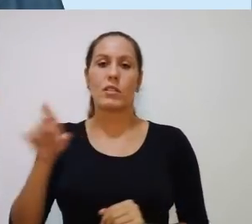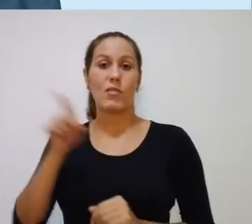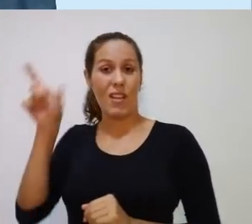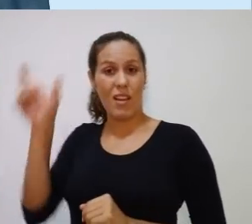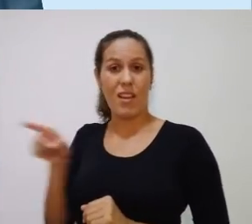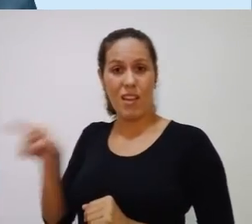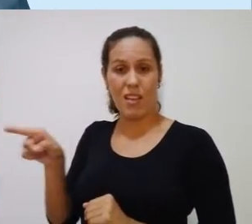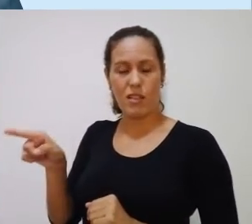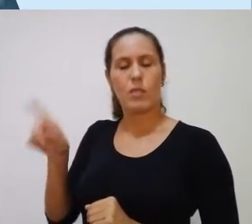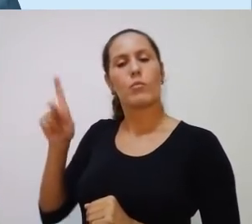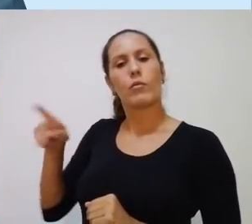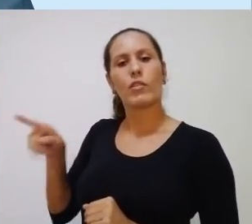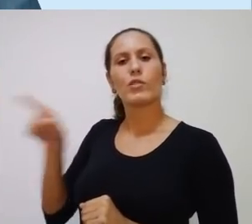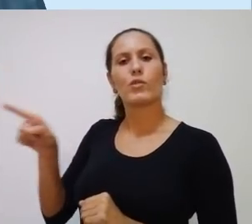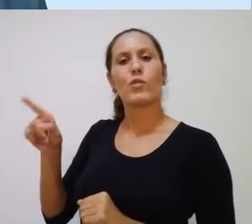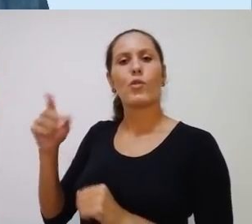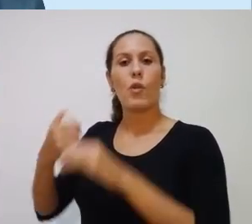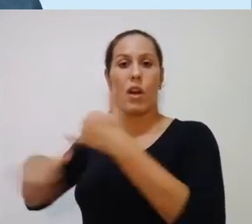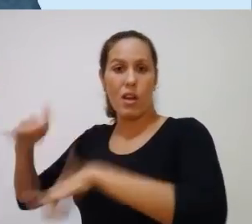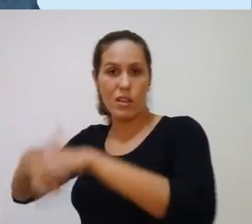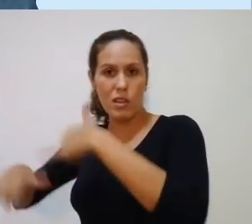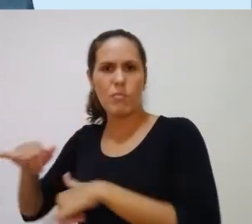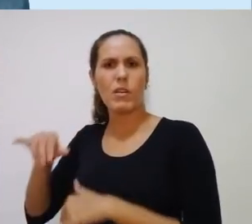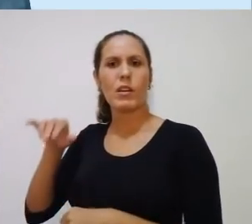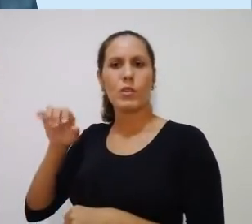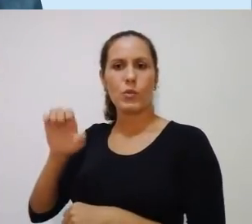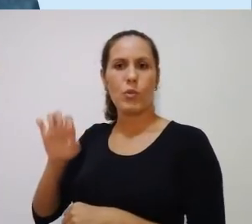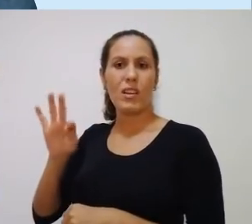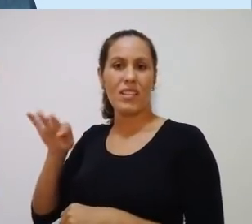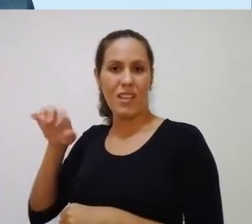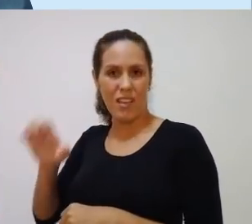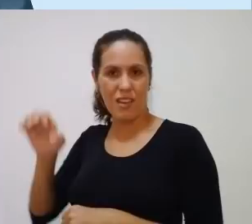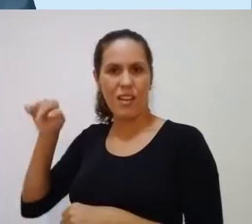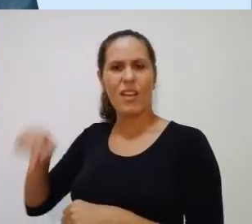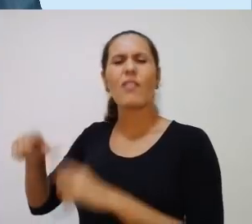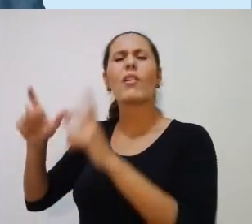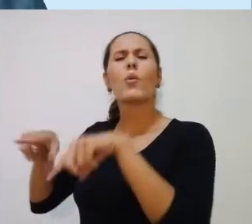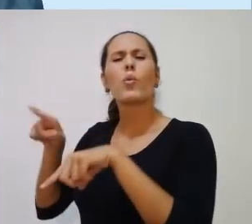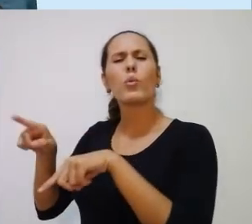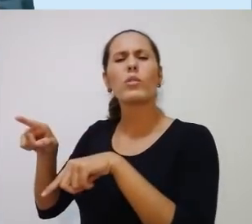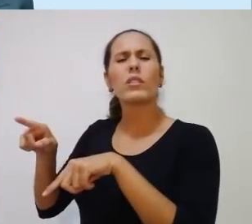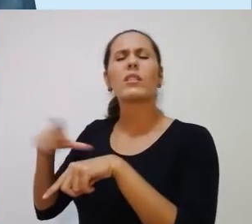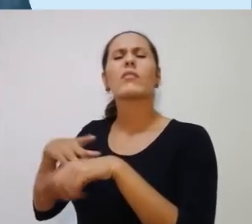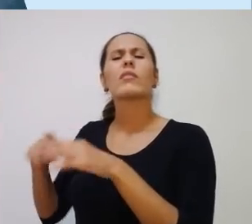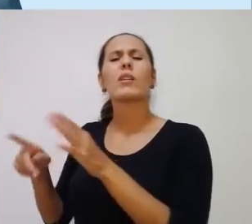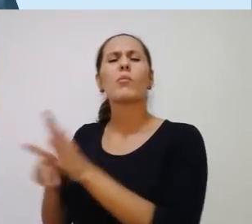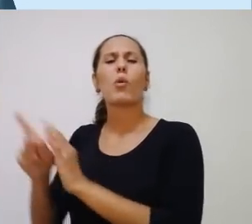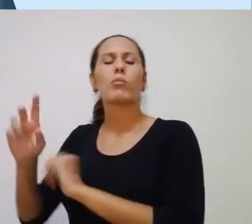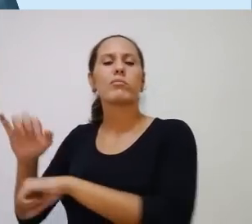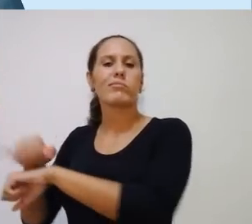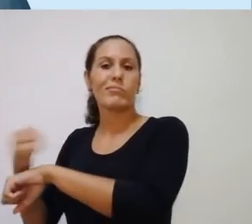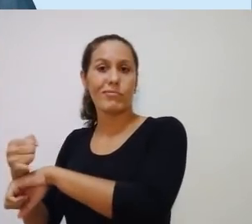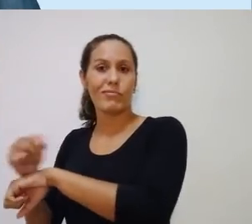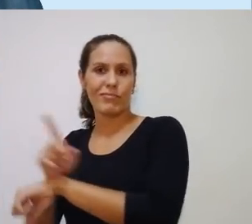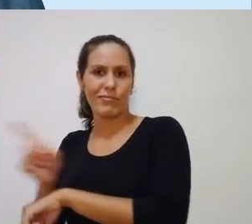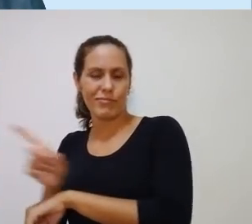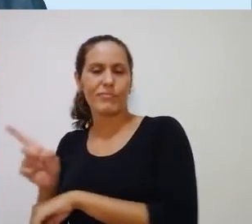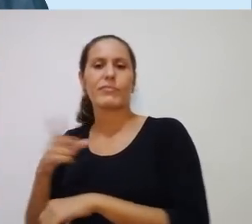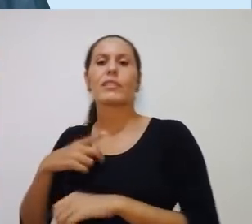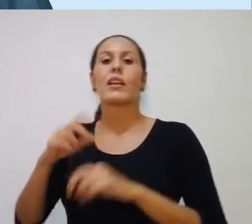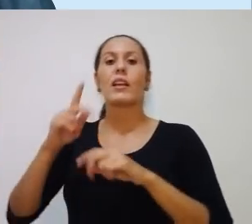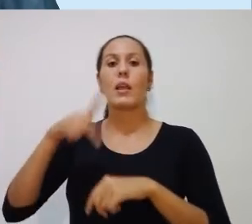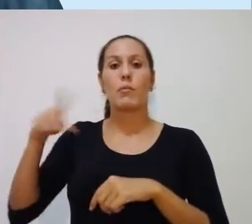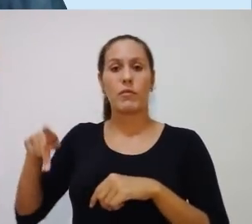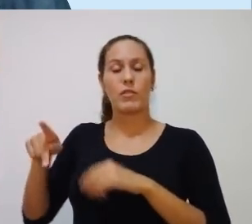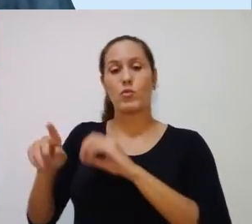de Química de uma ETE José Alencar Gomes da Silva. Essa tua escola fica no Janga, não é verdade? Janga. E ele é professor de